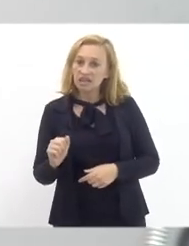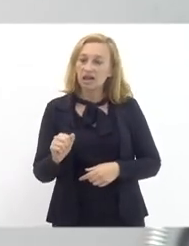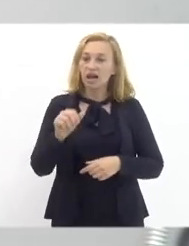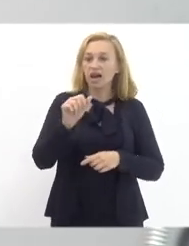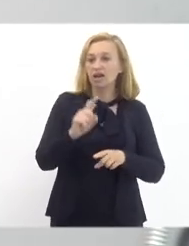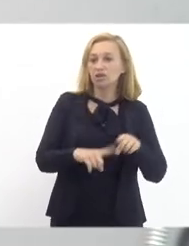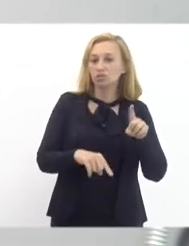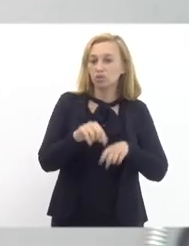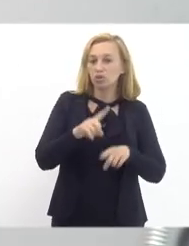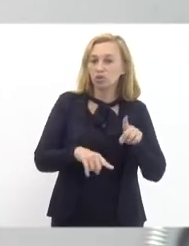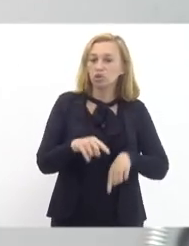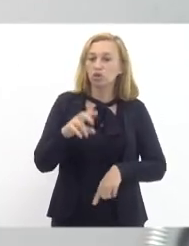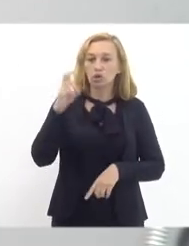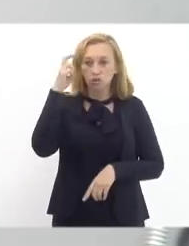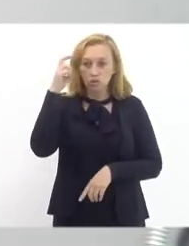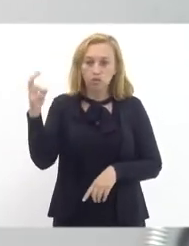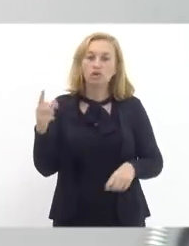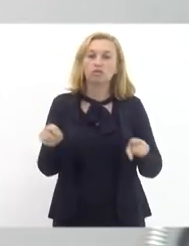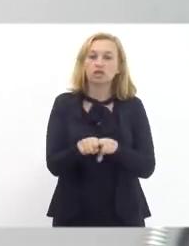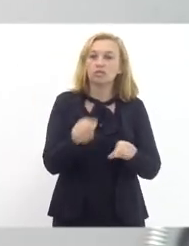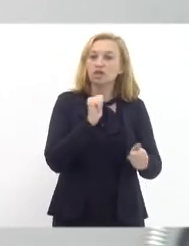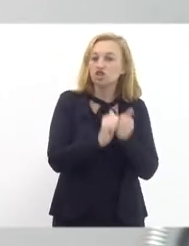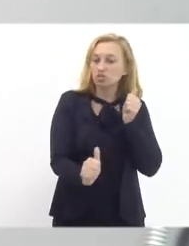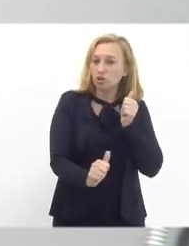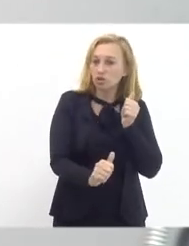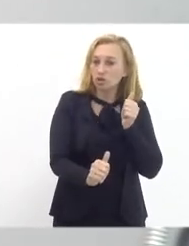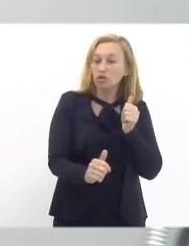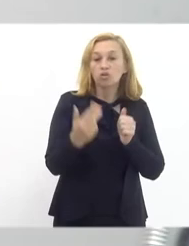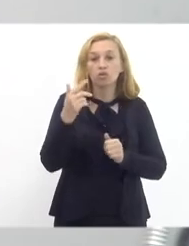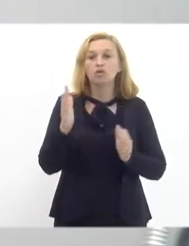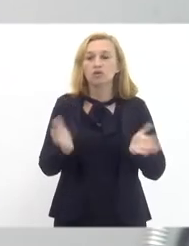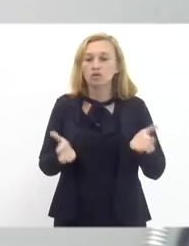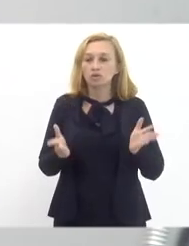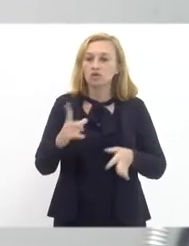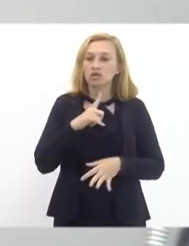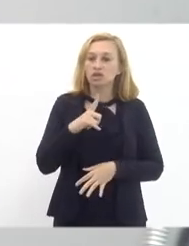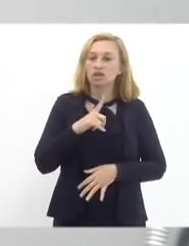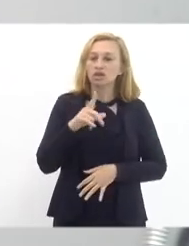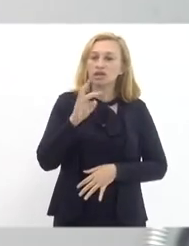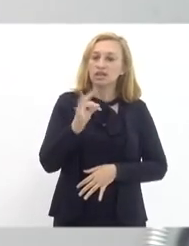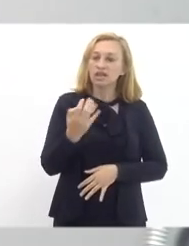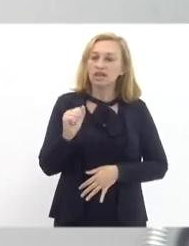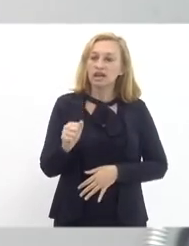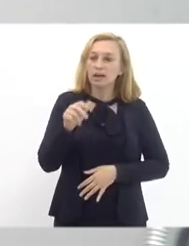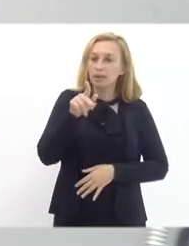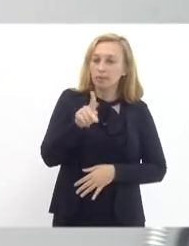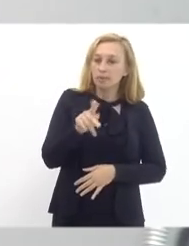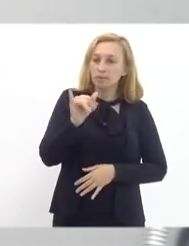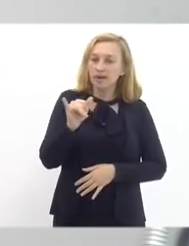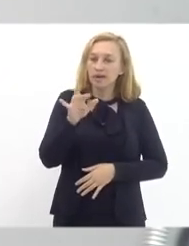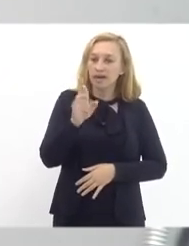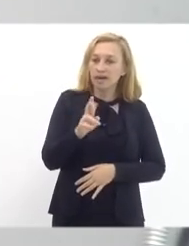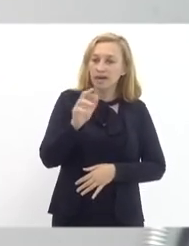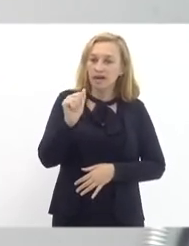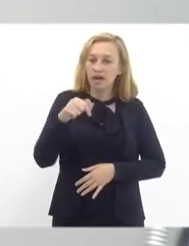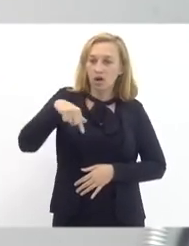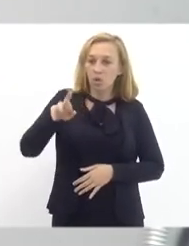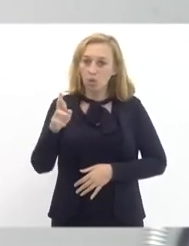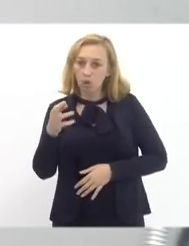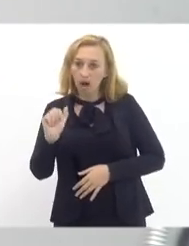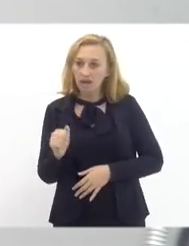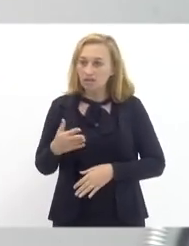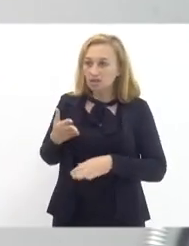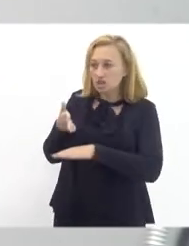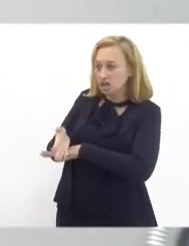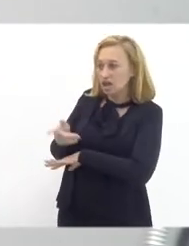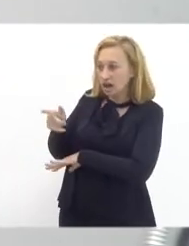aparelhos culturais, os aparelhos esportivos, como hoje nós temos numa trilha chamada Piraquara, e aonde, com certeza, se vocês